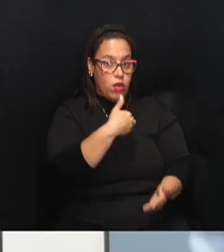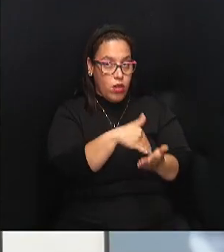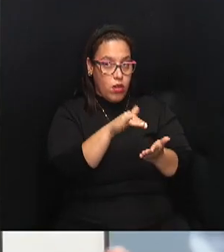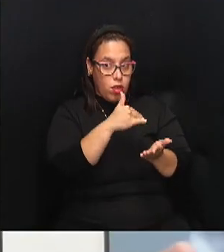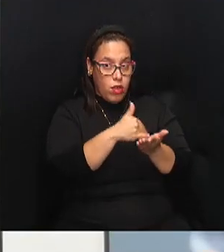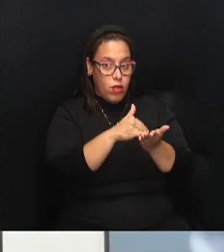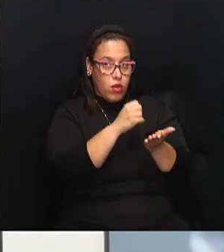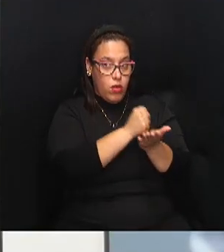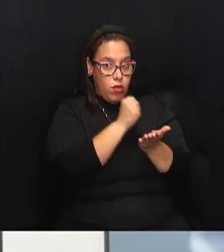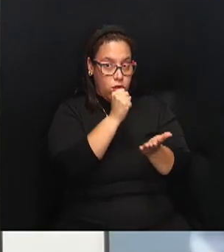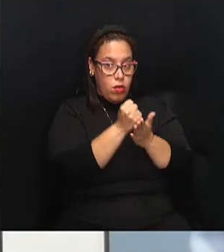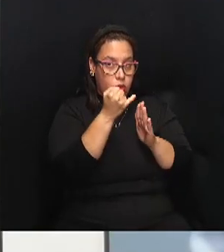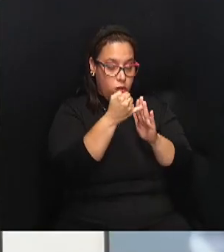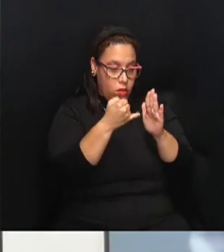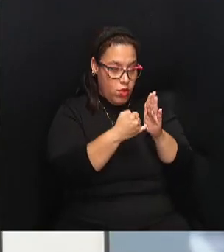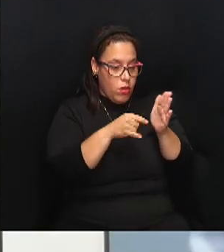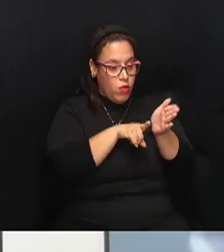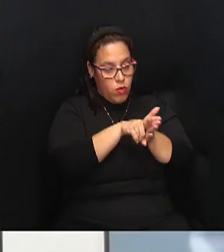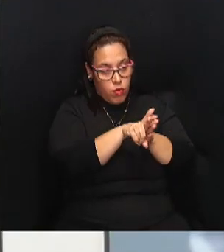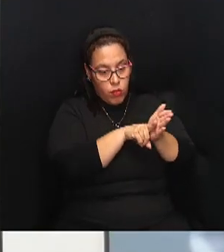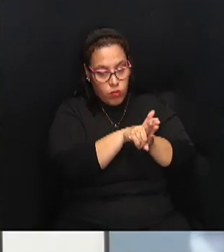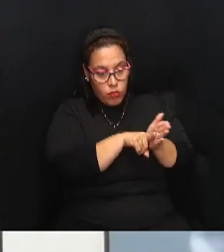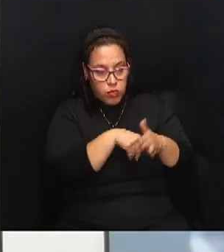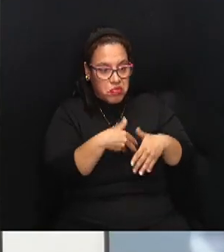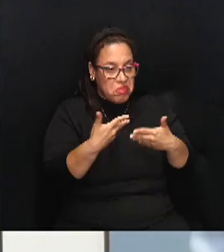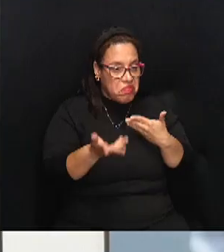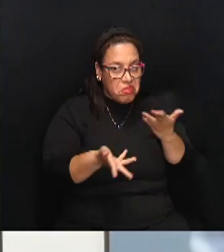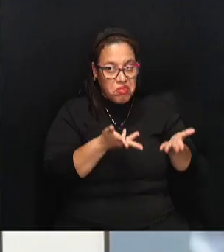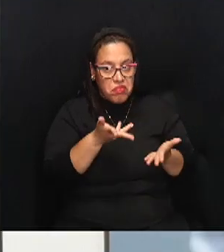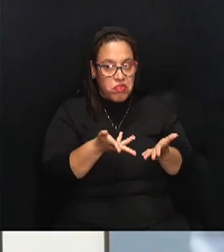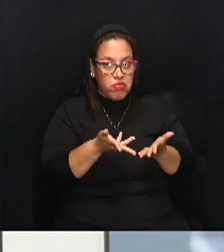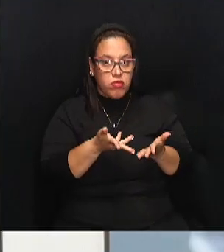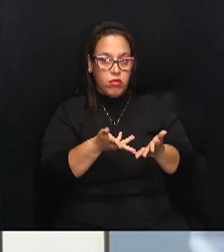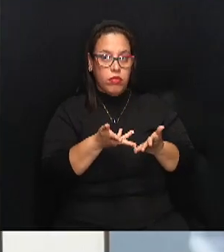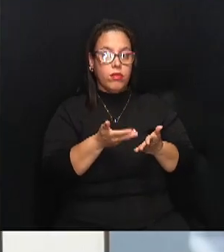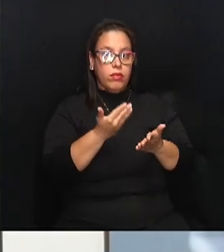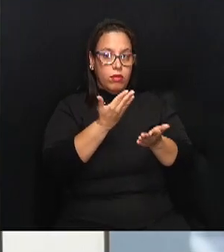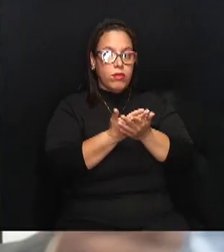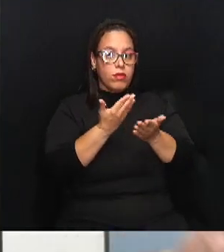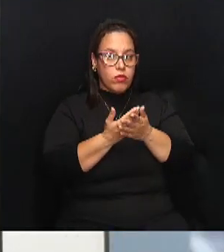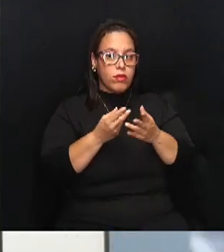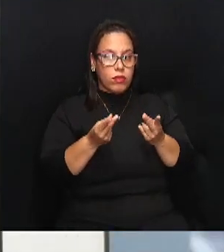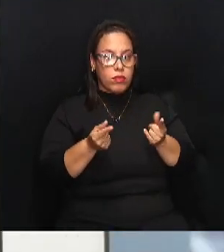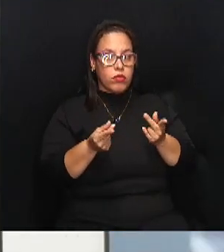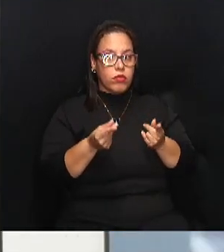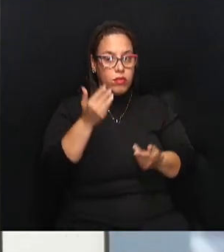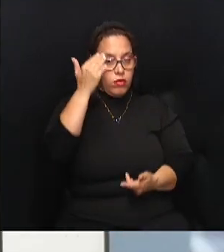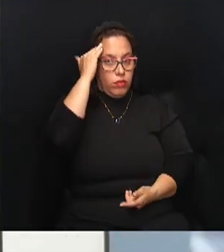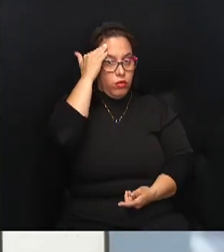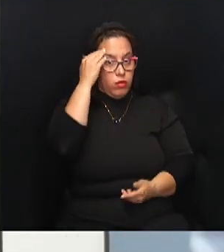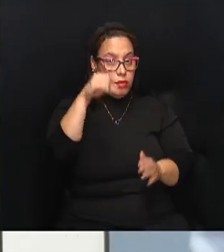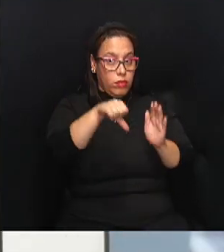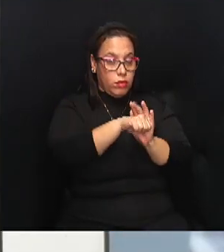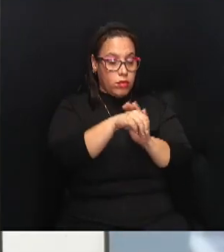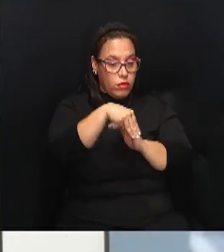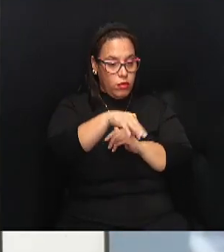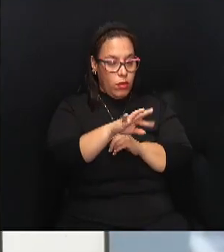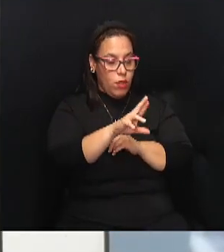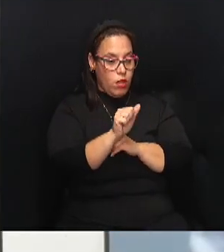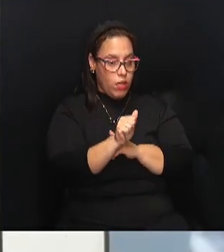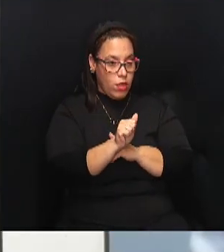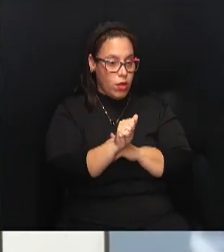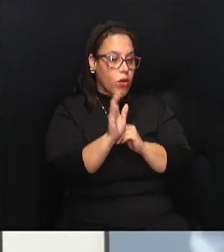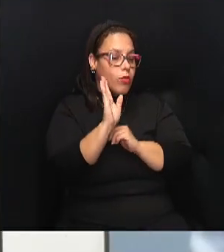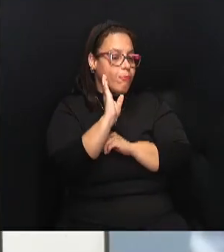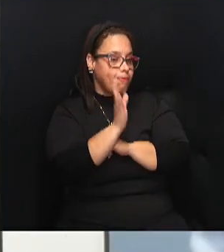para contratar um instituto de pesquisa mesmo, para fazer um estudo orçamentário, entender essas multas, entender o quanto isso